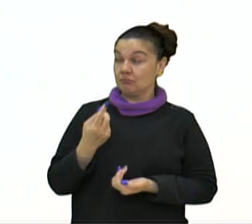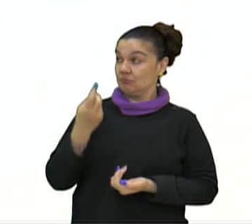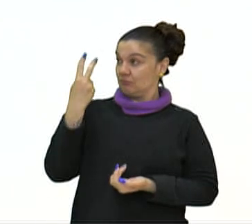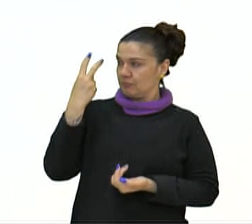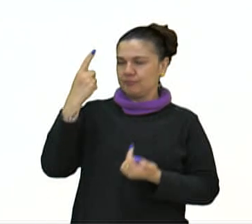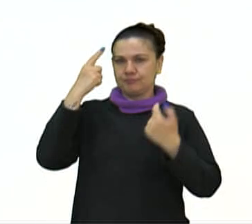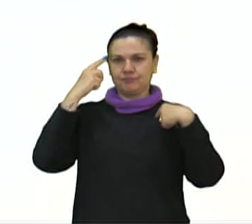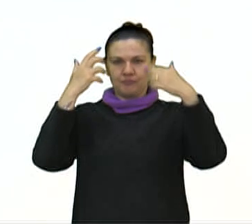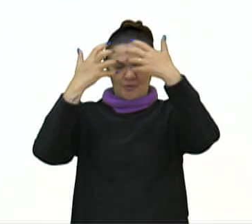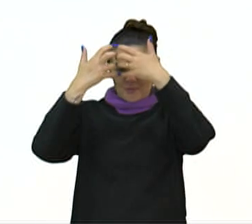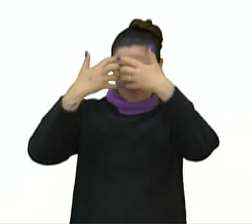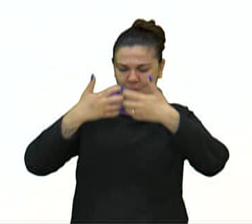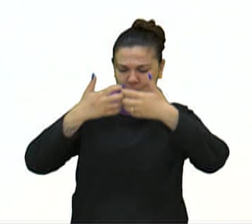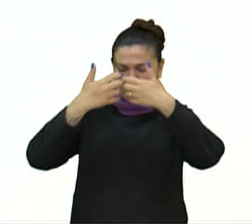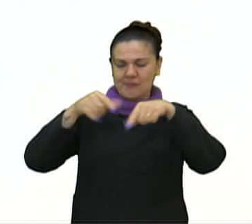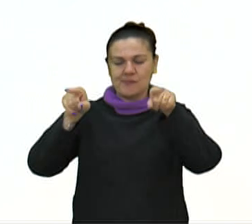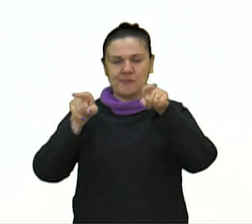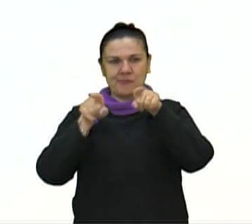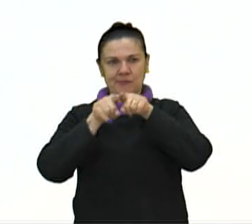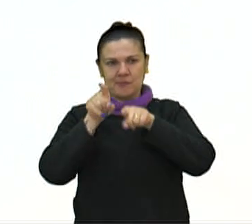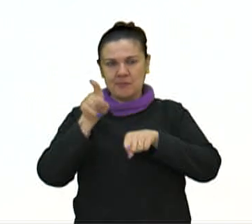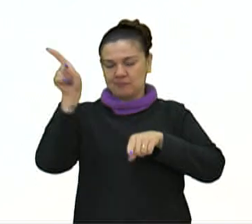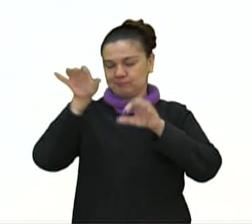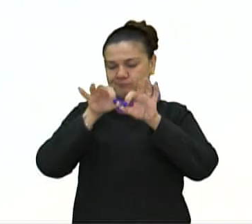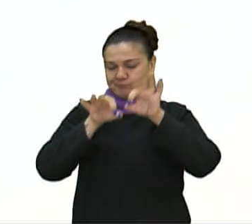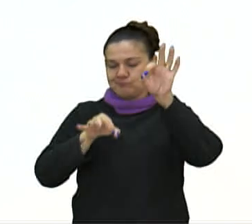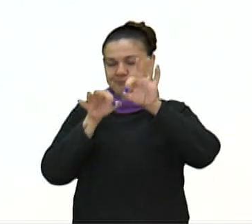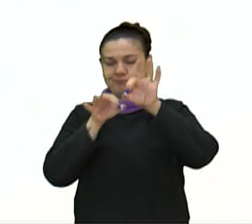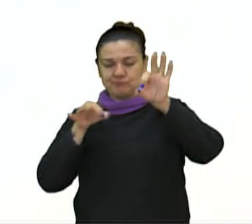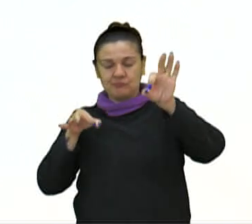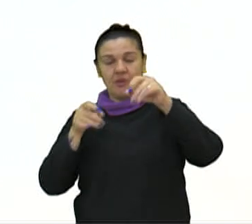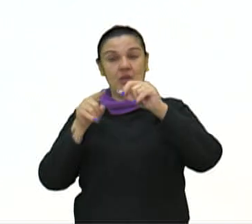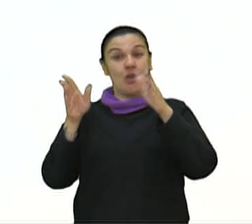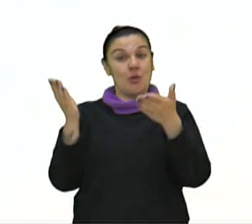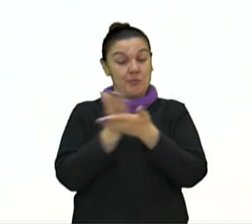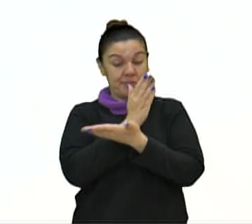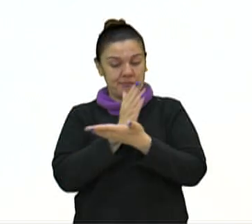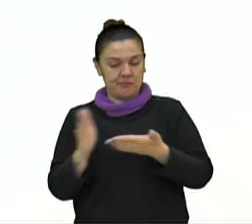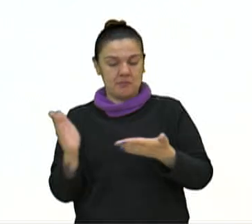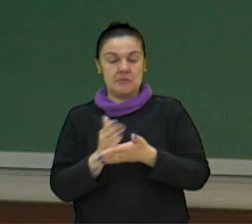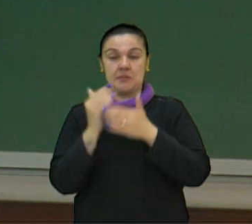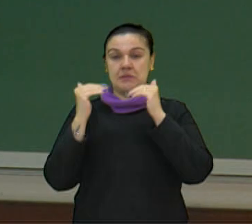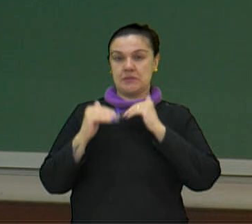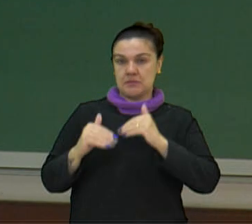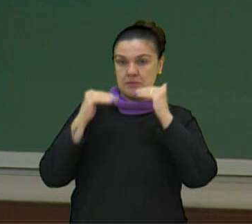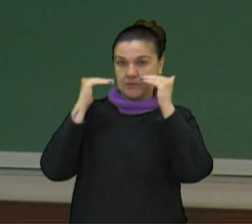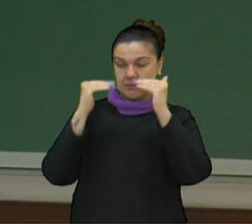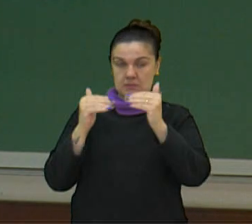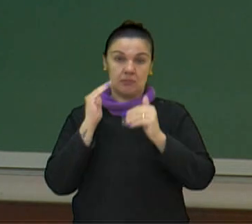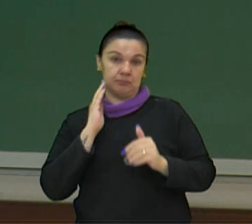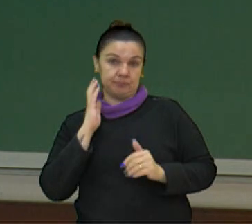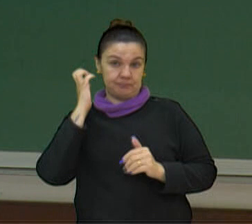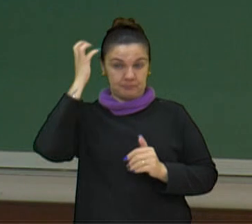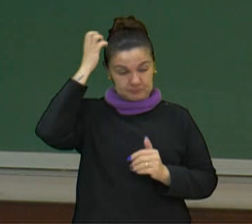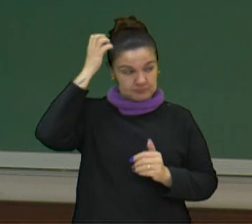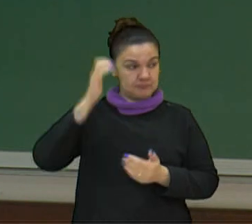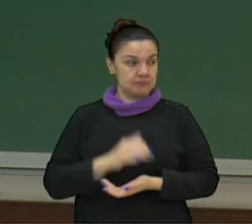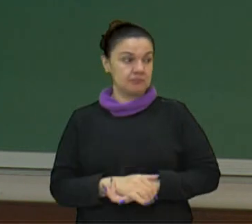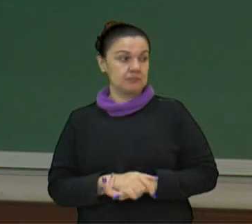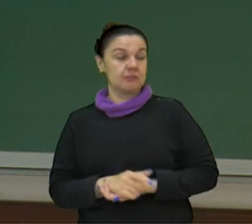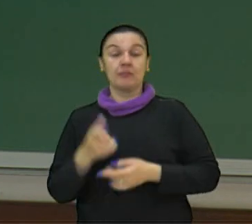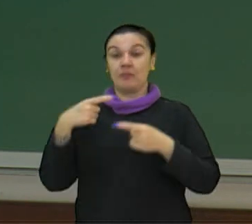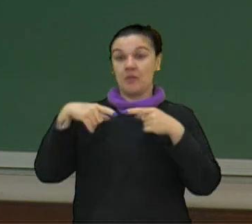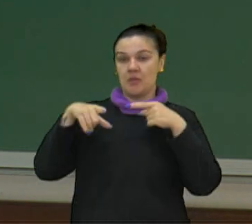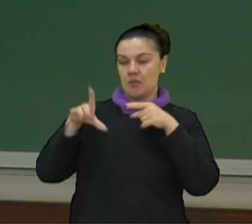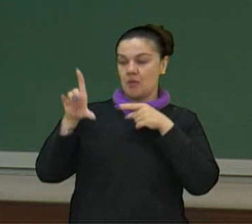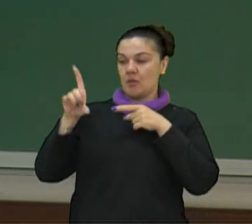O pensamento e a extensão não são divididos hierarquicamente no pensamento do Spinoza. O